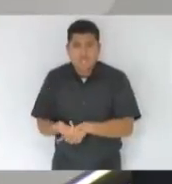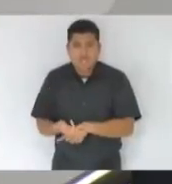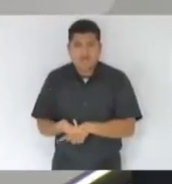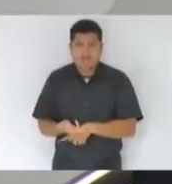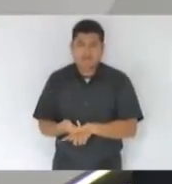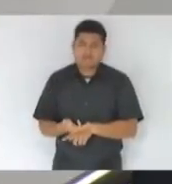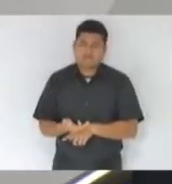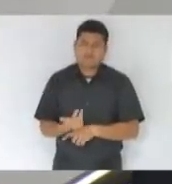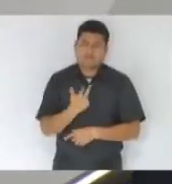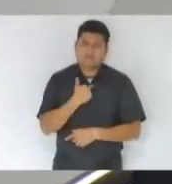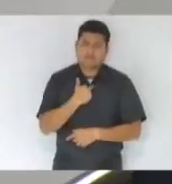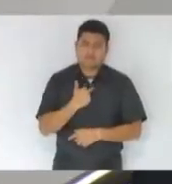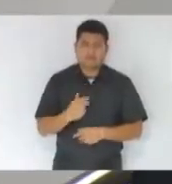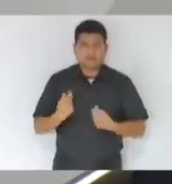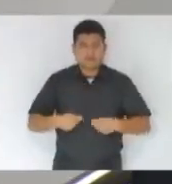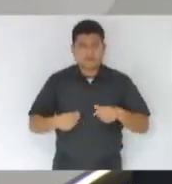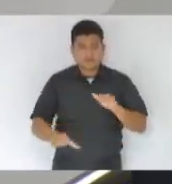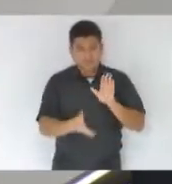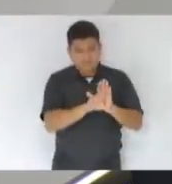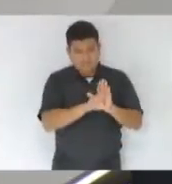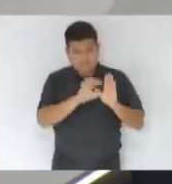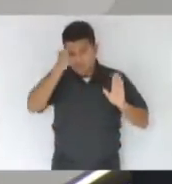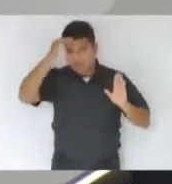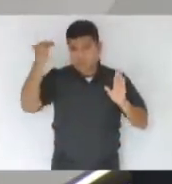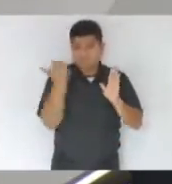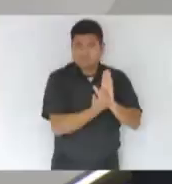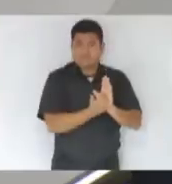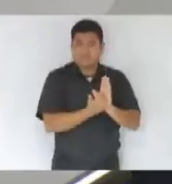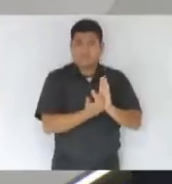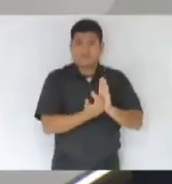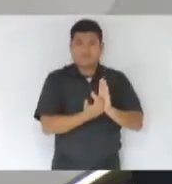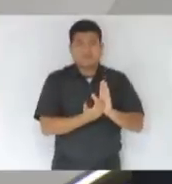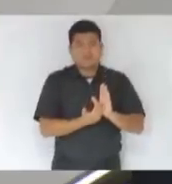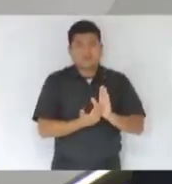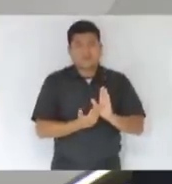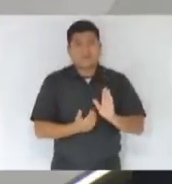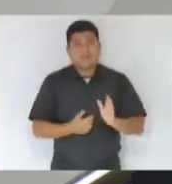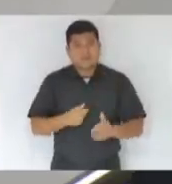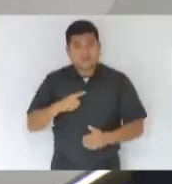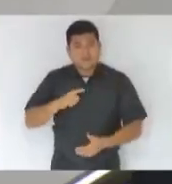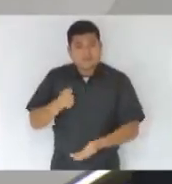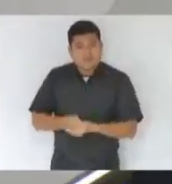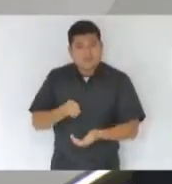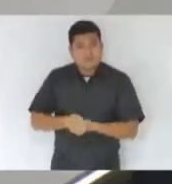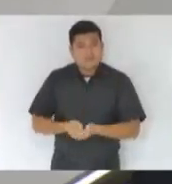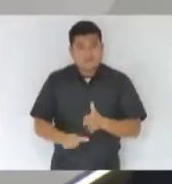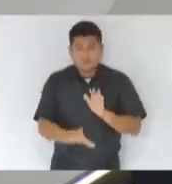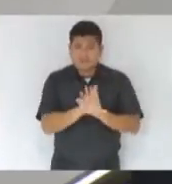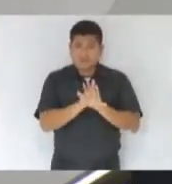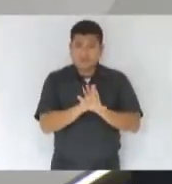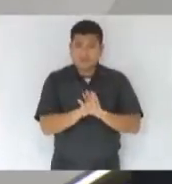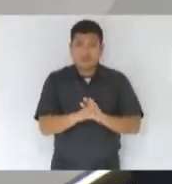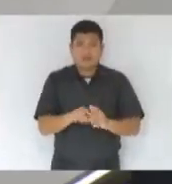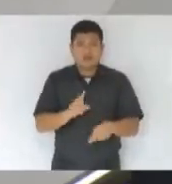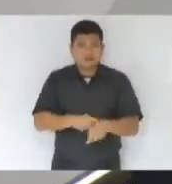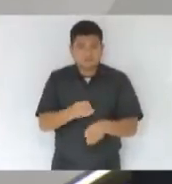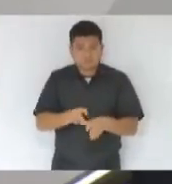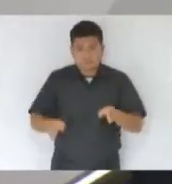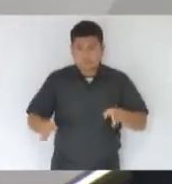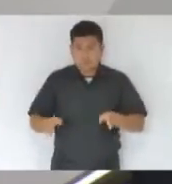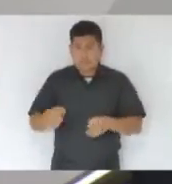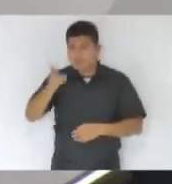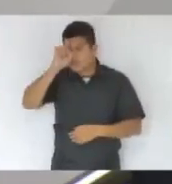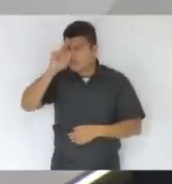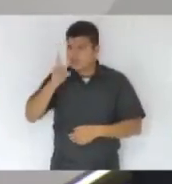lei e ela precisa ser cumprida. Há exigências legais. Existem prazos. É 15 dias aqui,